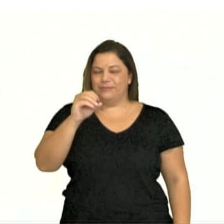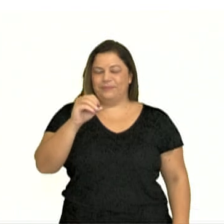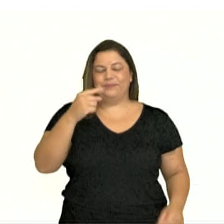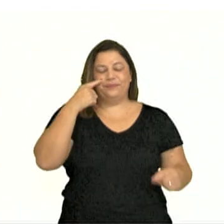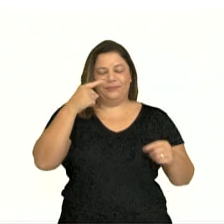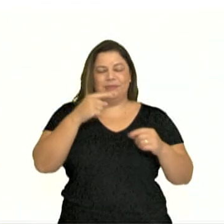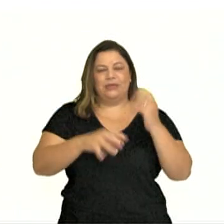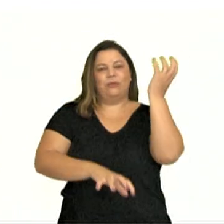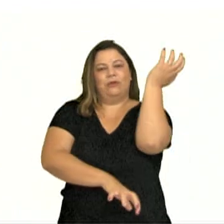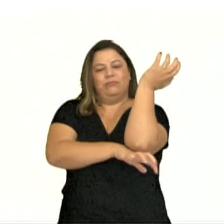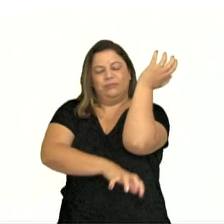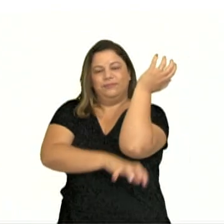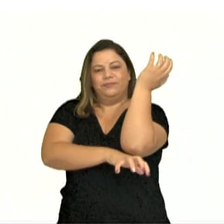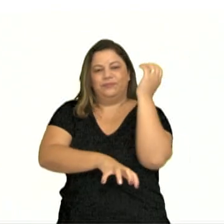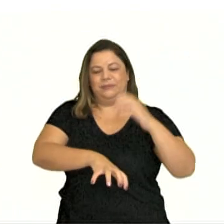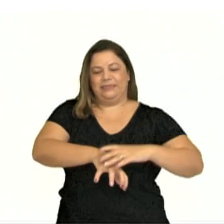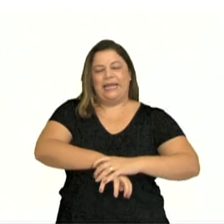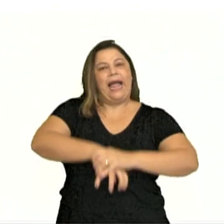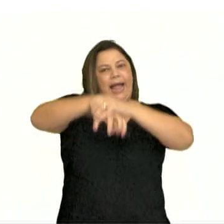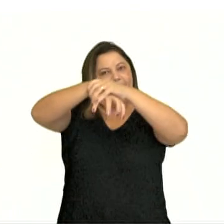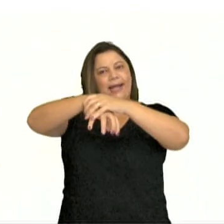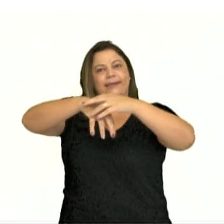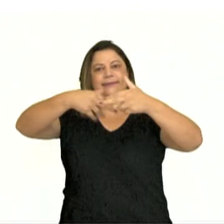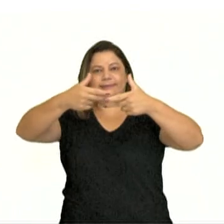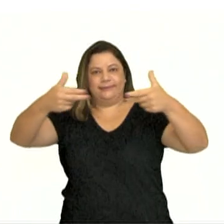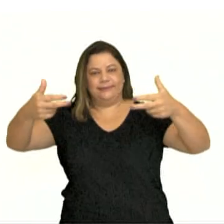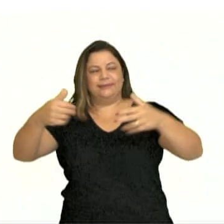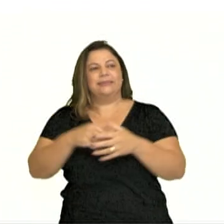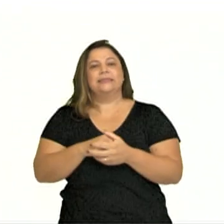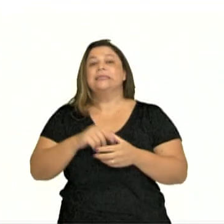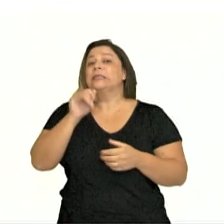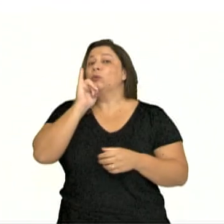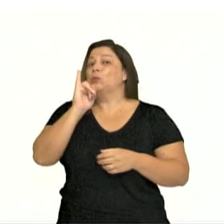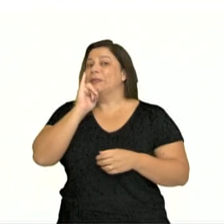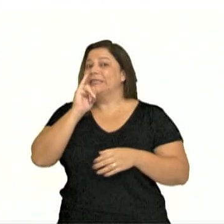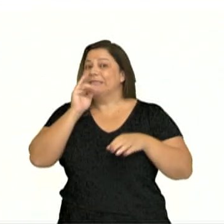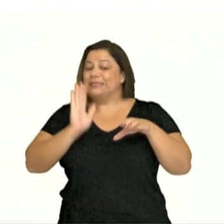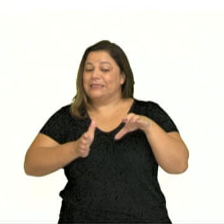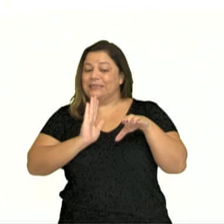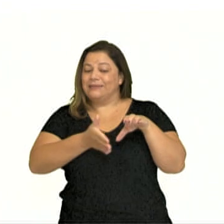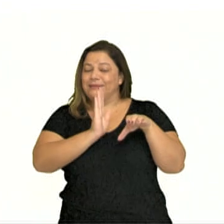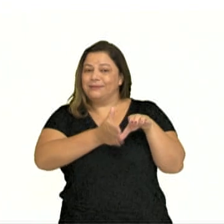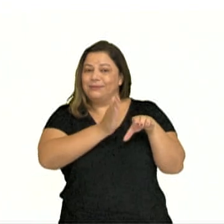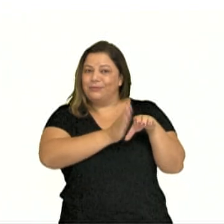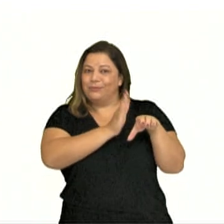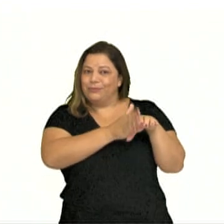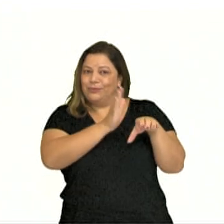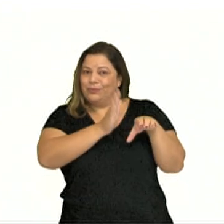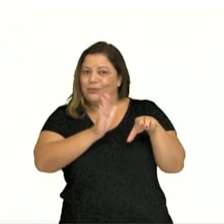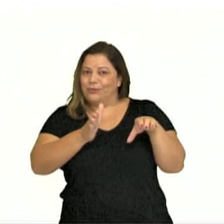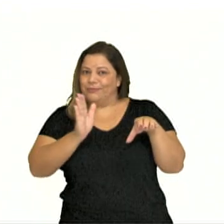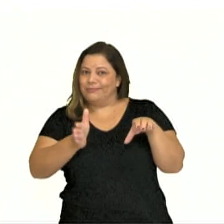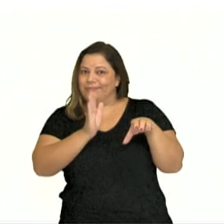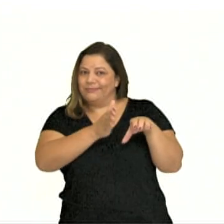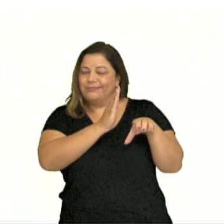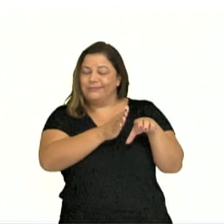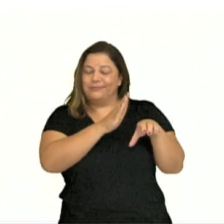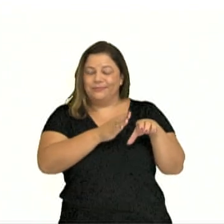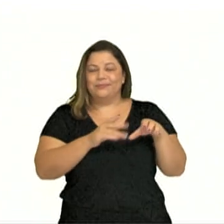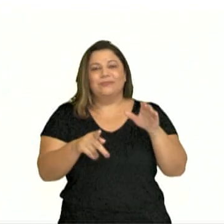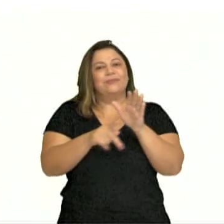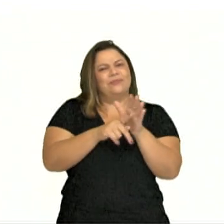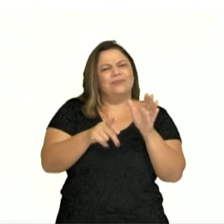e algumas sementes. Aqui nós temos um exemplo da batata. É um exemplo de estrutura